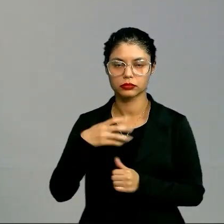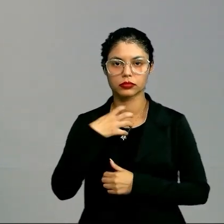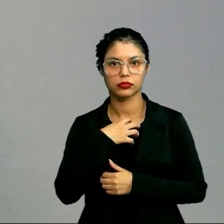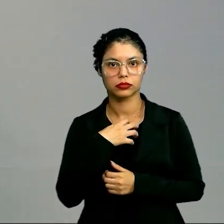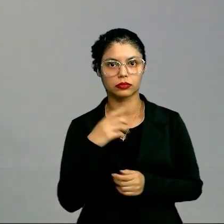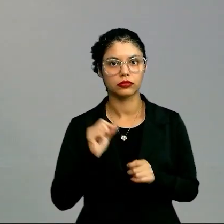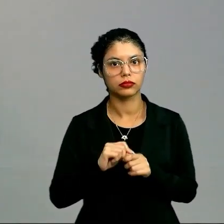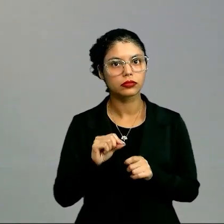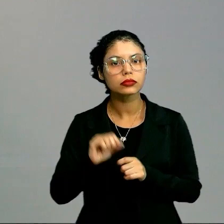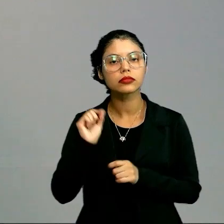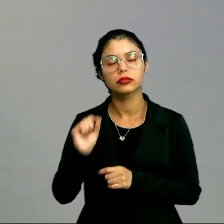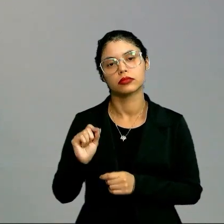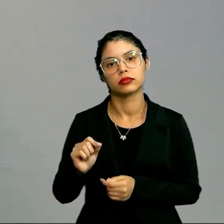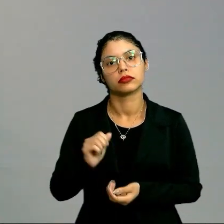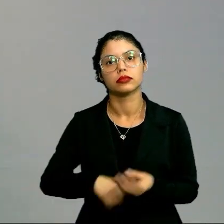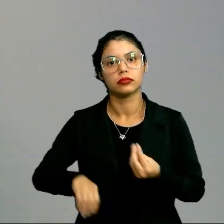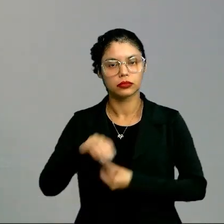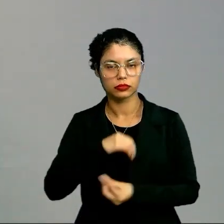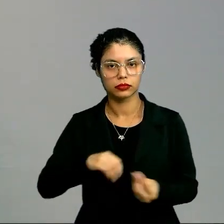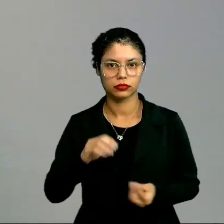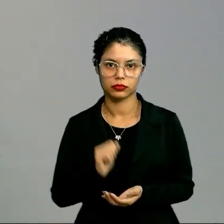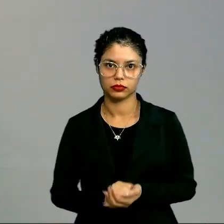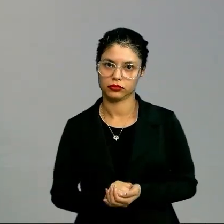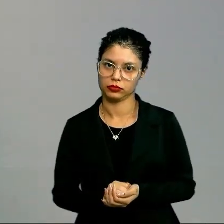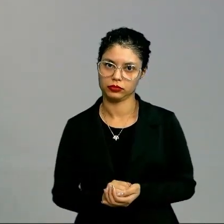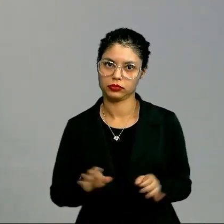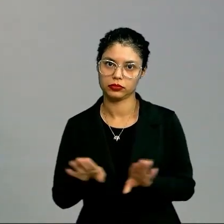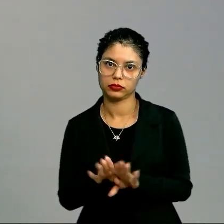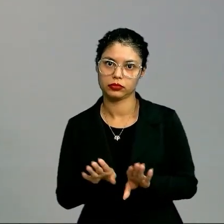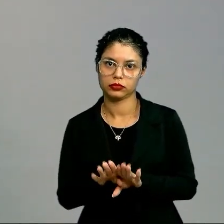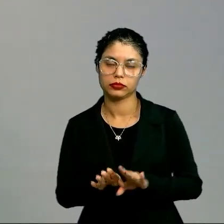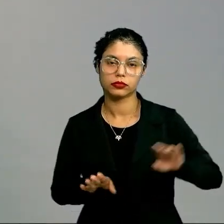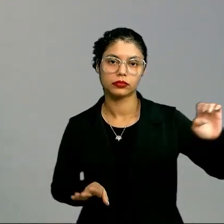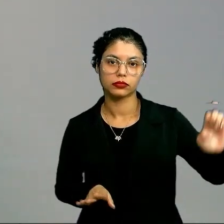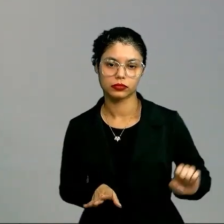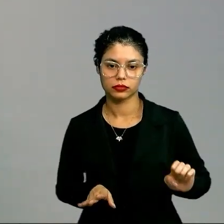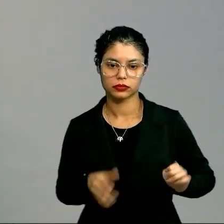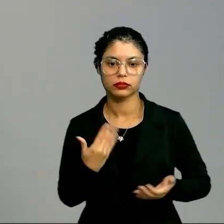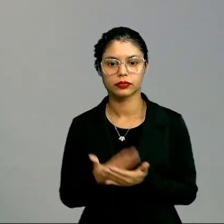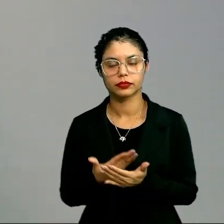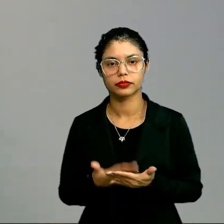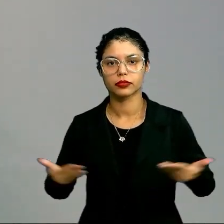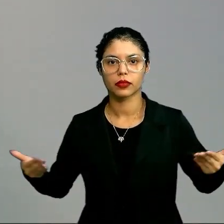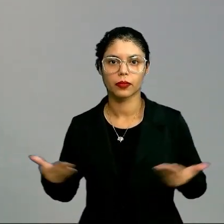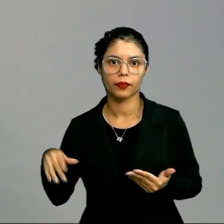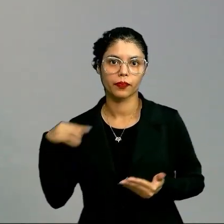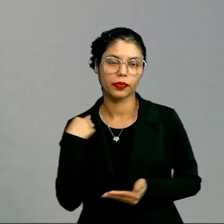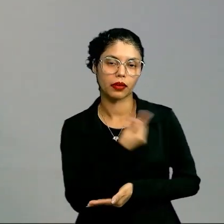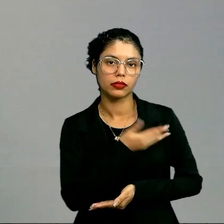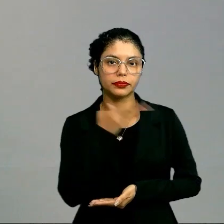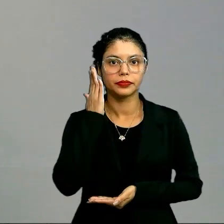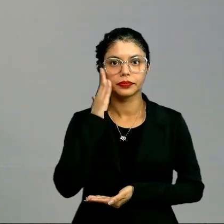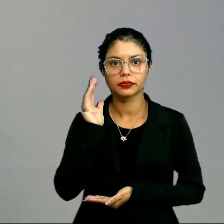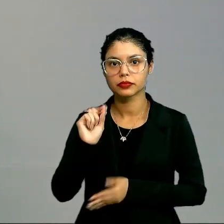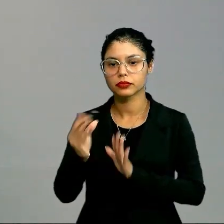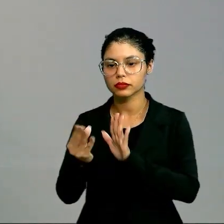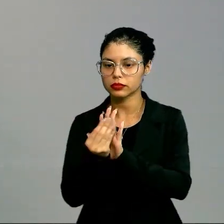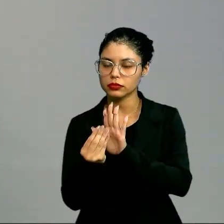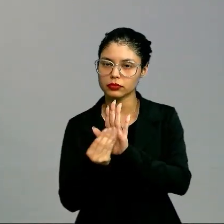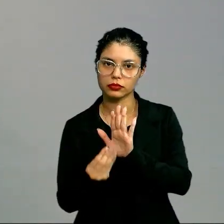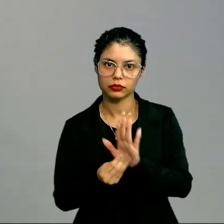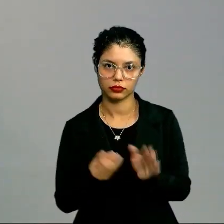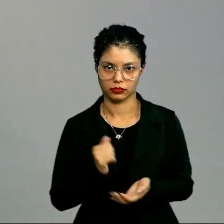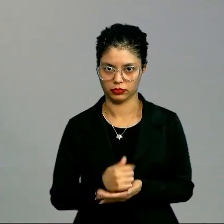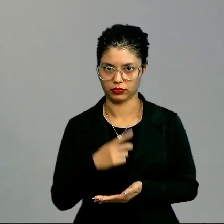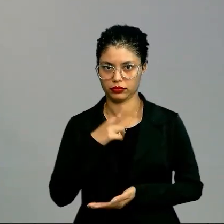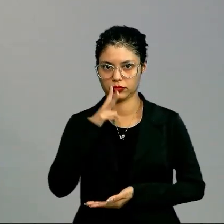sentido de formação dos reagentes, que é o deslocamento para a esquerda. E na aula de hoje, nós vamos entender quais fatores